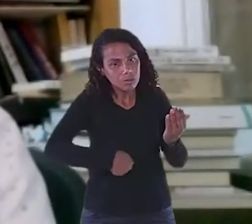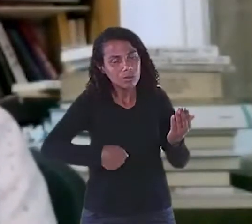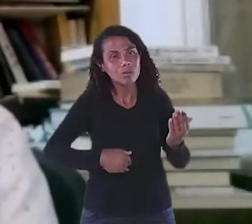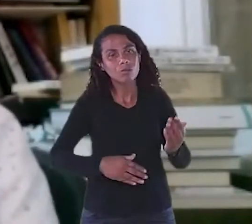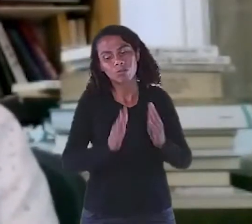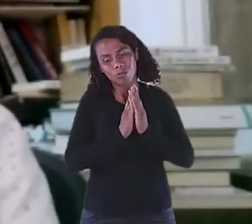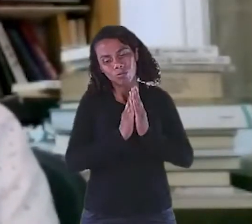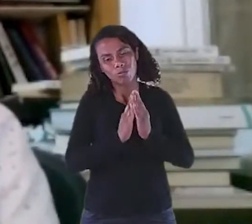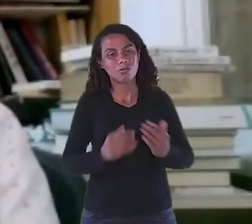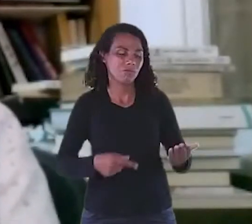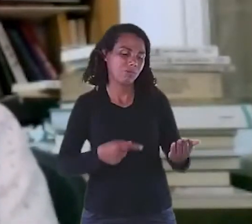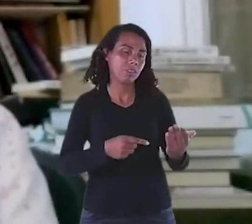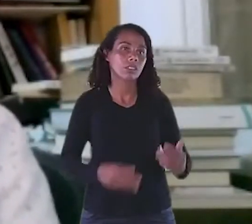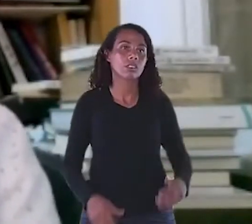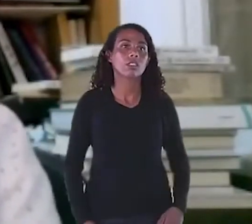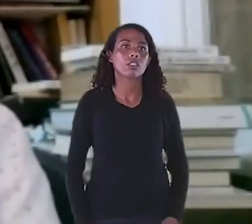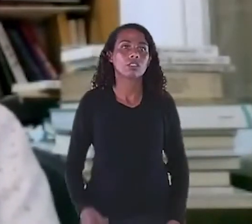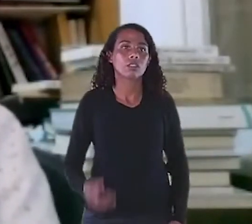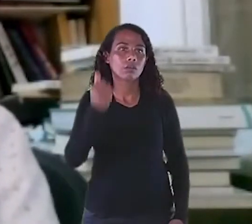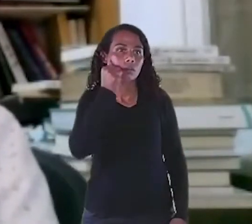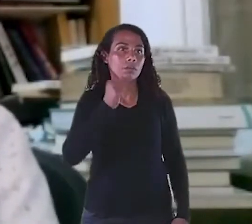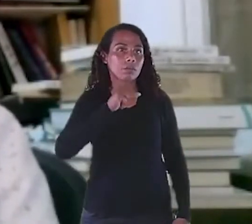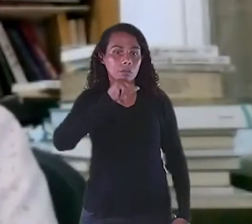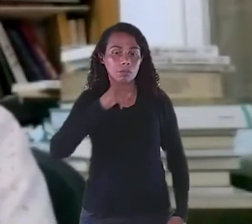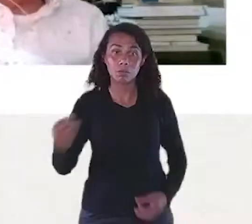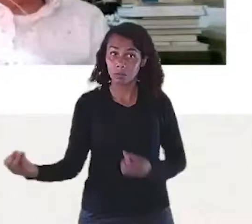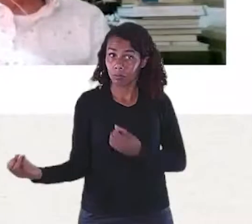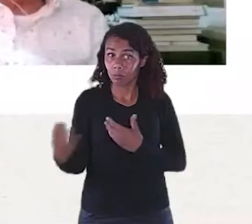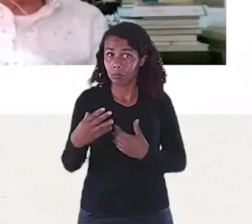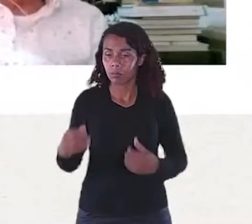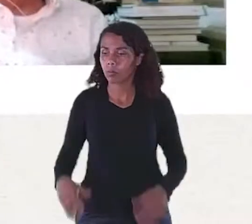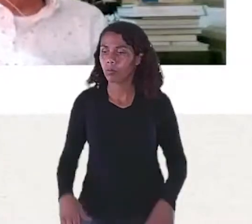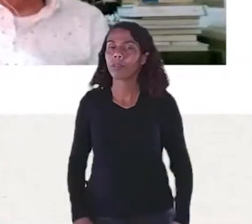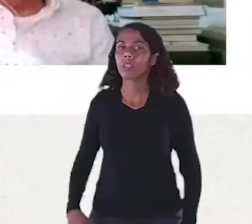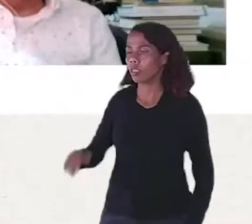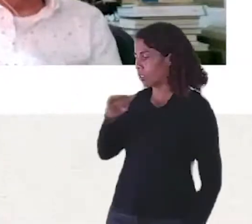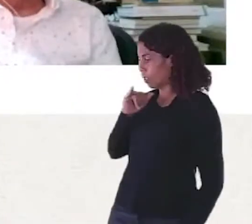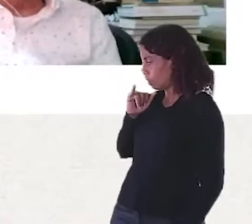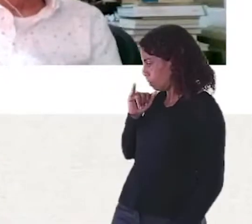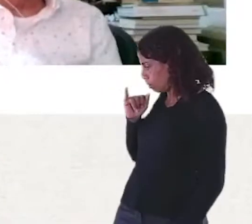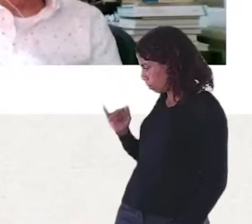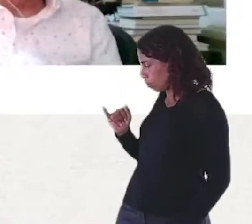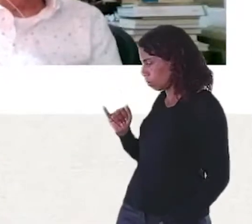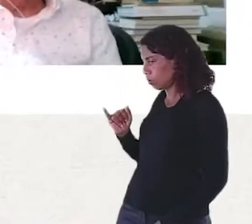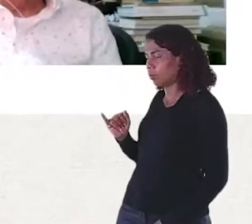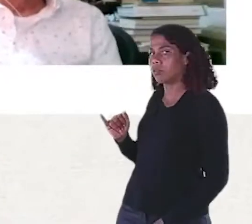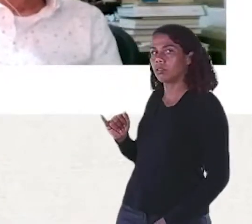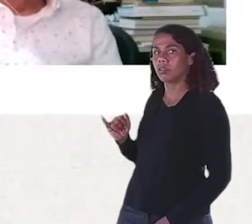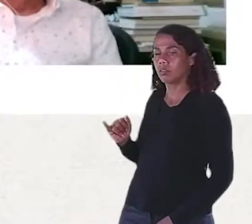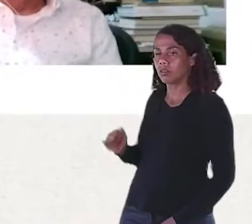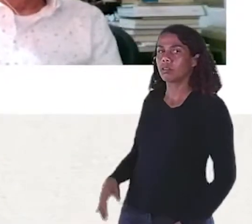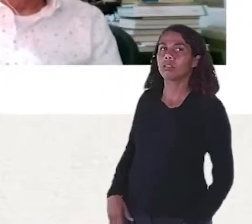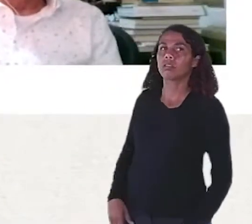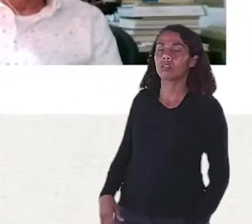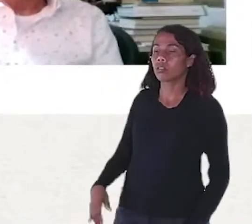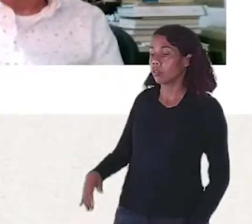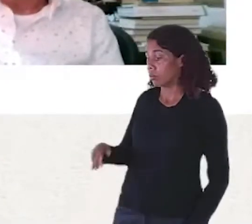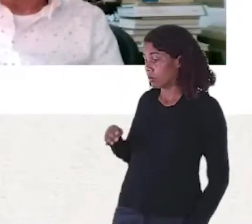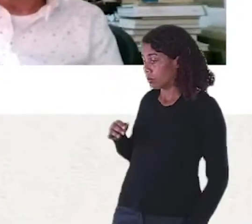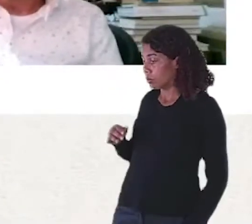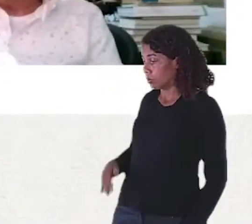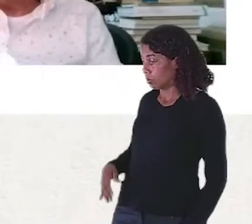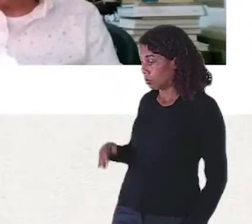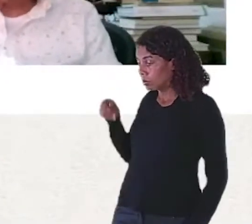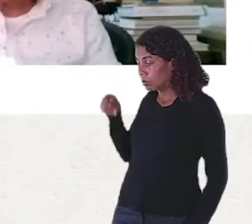nessas coisas aí. Humberto. Então, esses cuidados... Oi, diga. Tem que falar, tem que contar aqui pro pessoal.